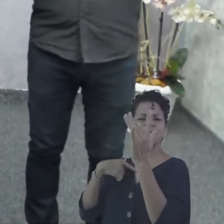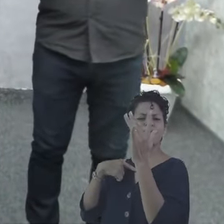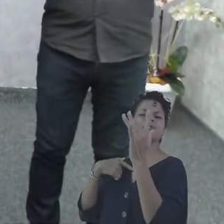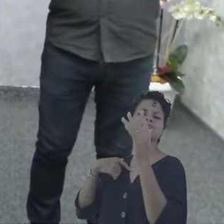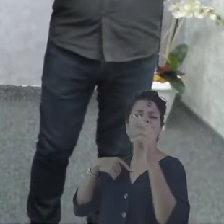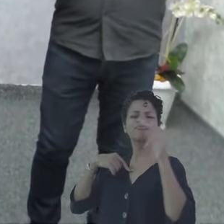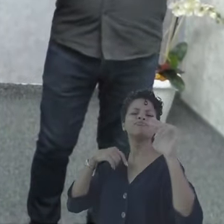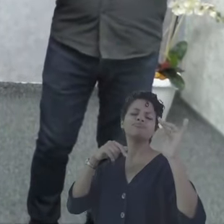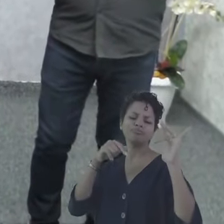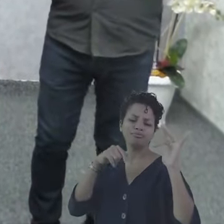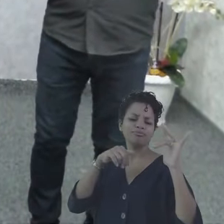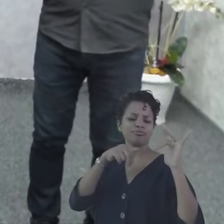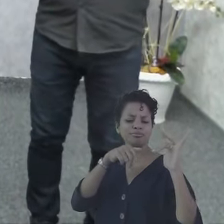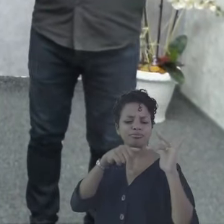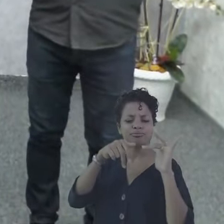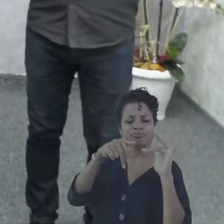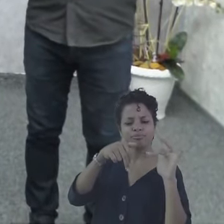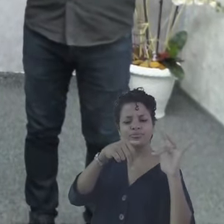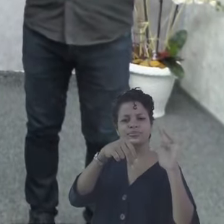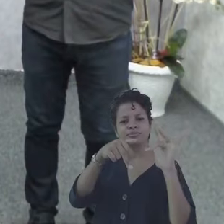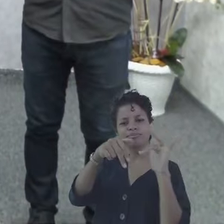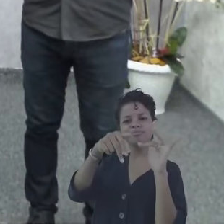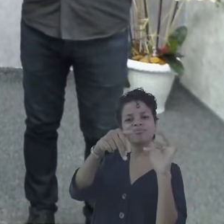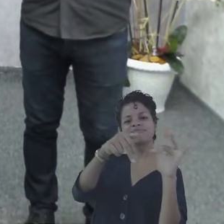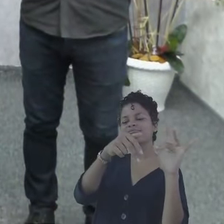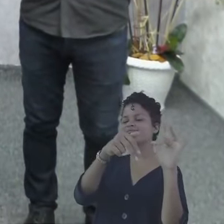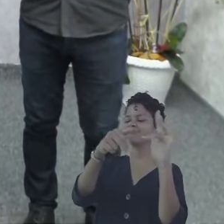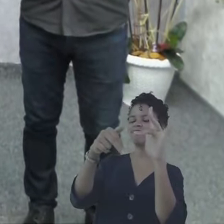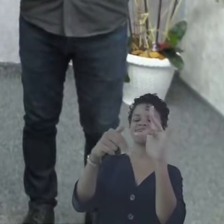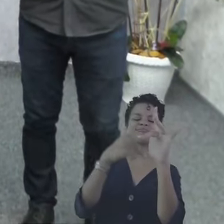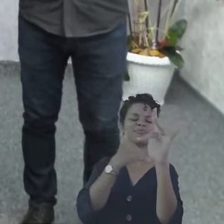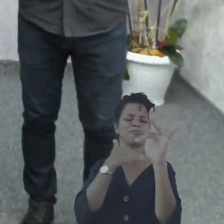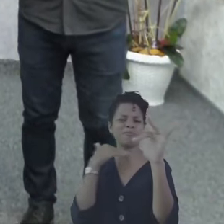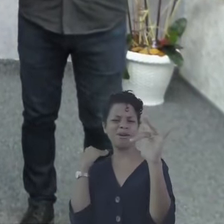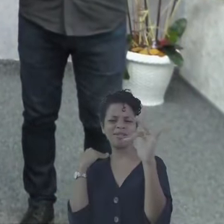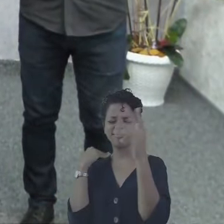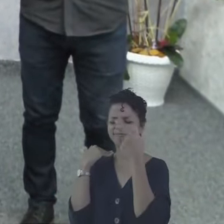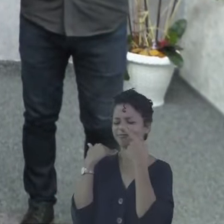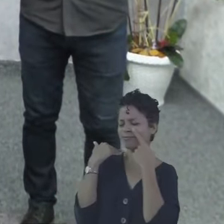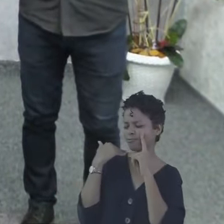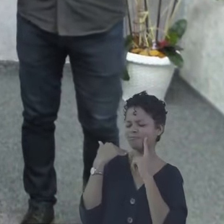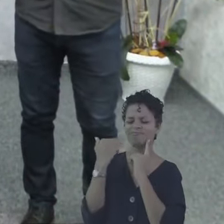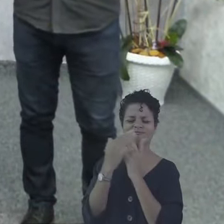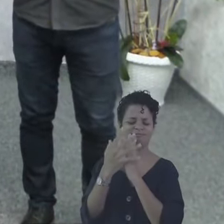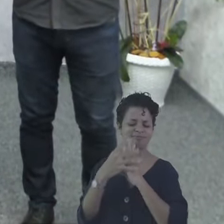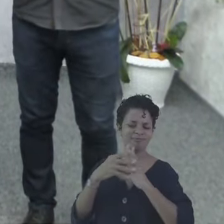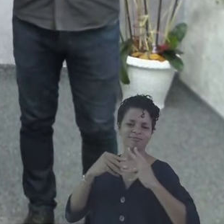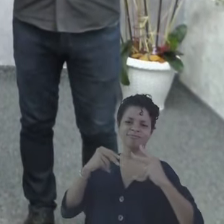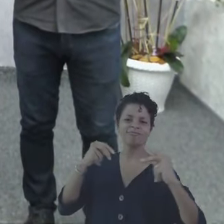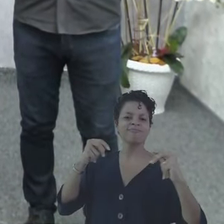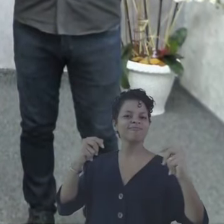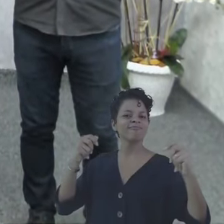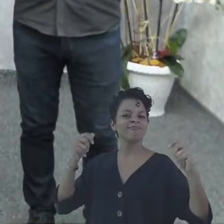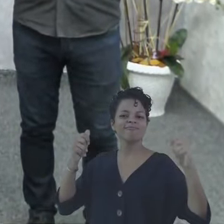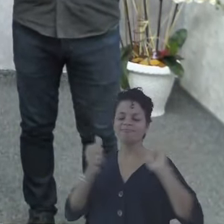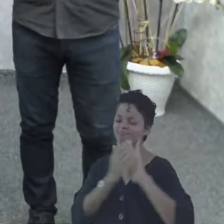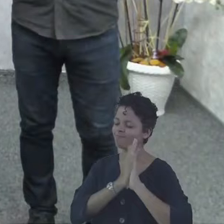viverei, não mais morte, pranto ou dor. Junto ao